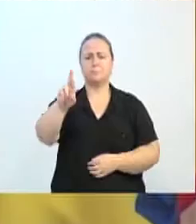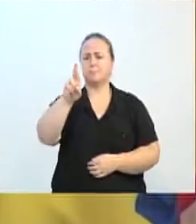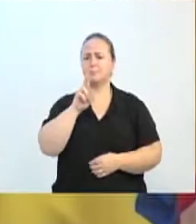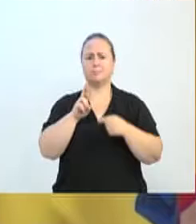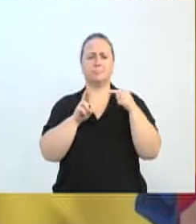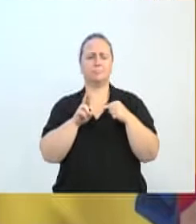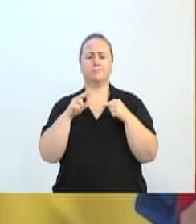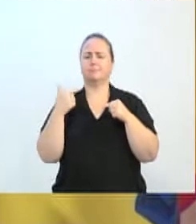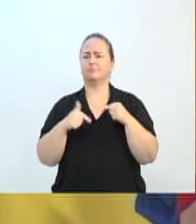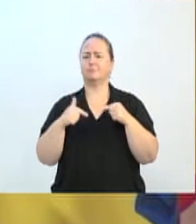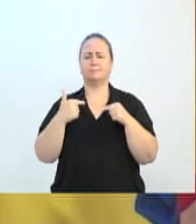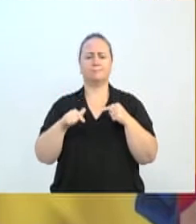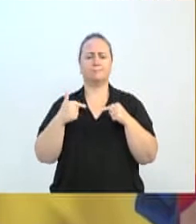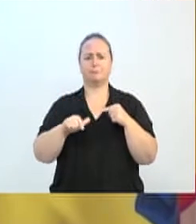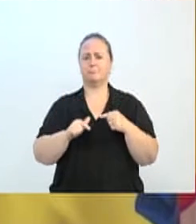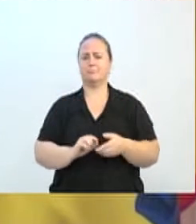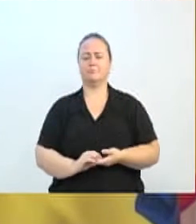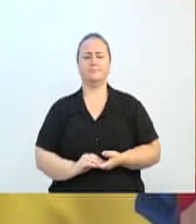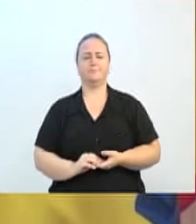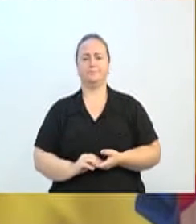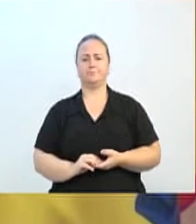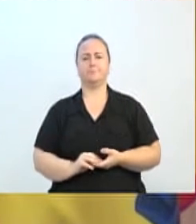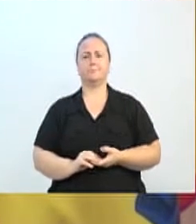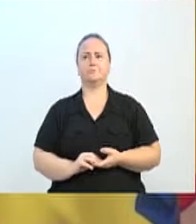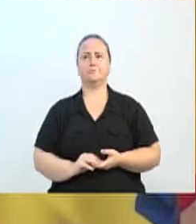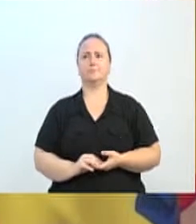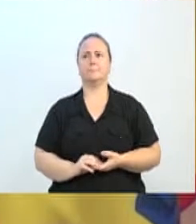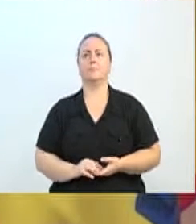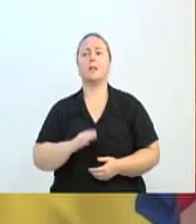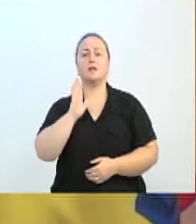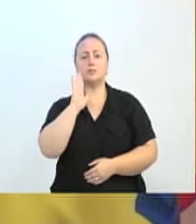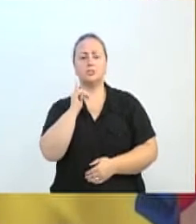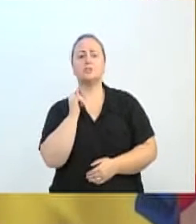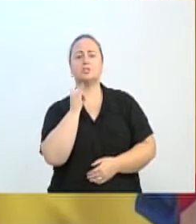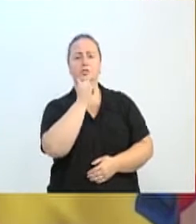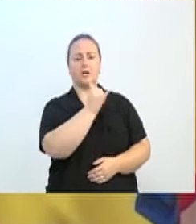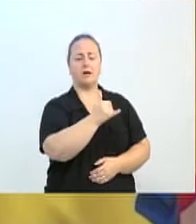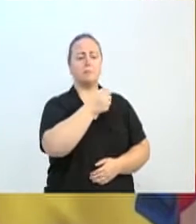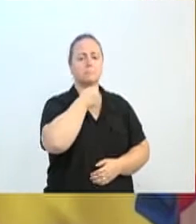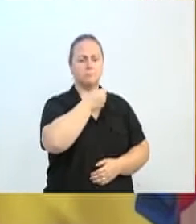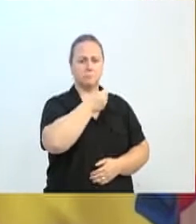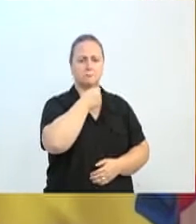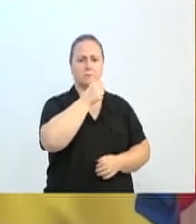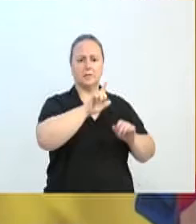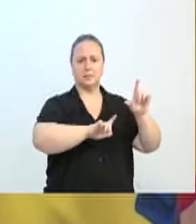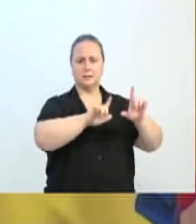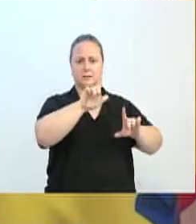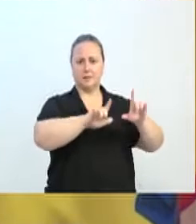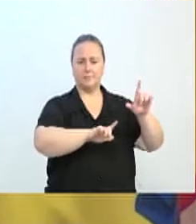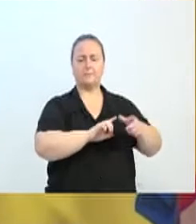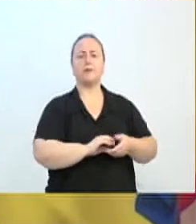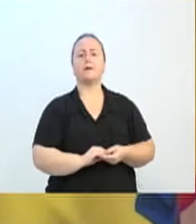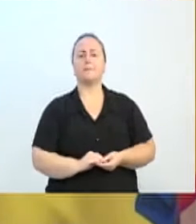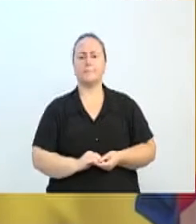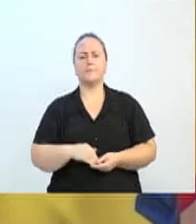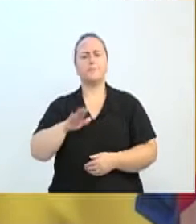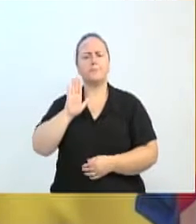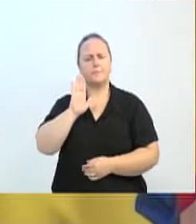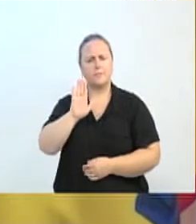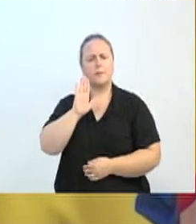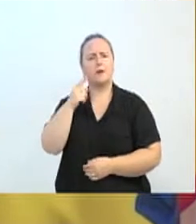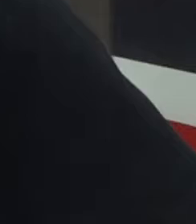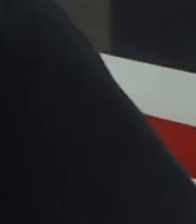precariedade. A urgência para que haja uma solução é justamente para que o serviço prestado tenha qualidade para quem oferece e para